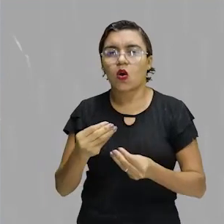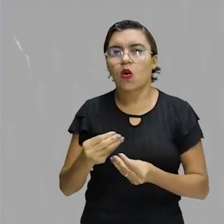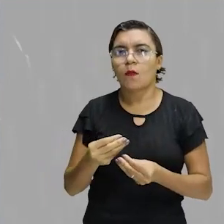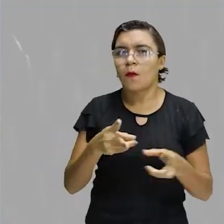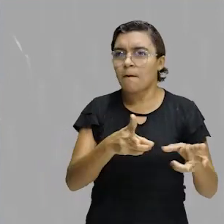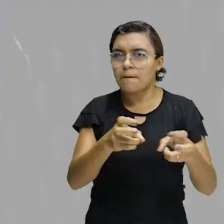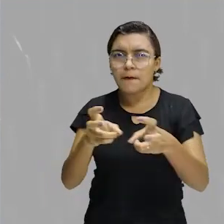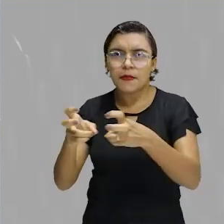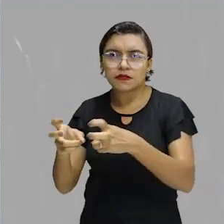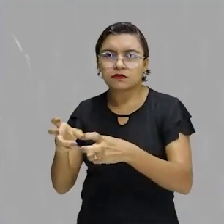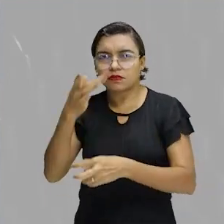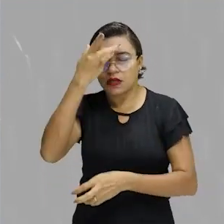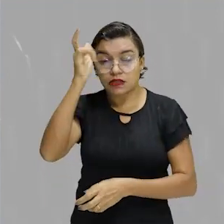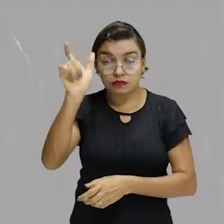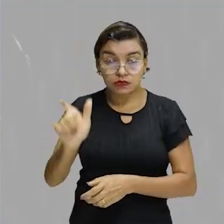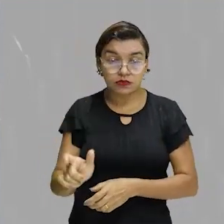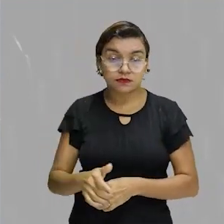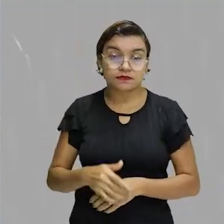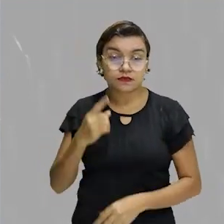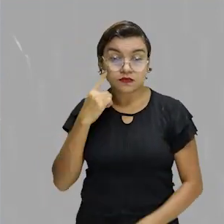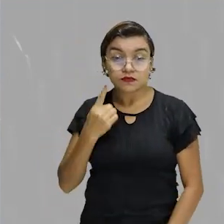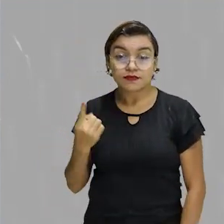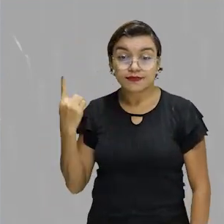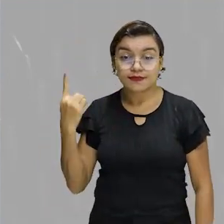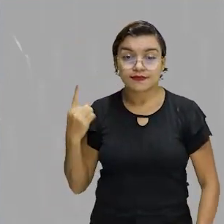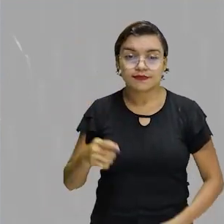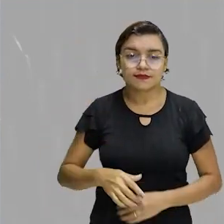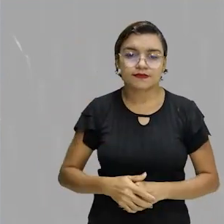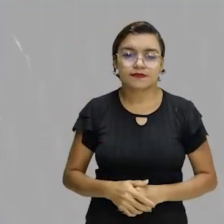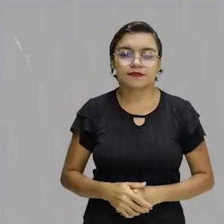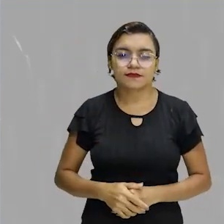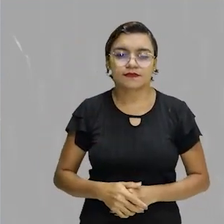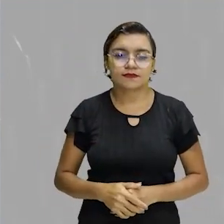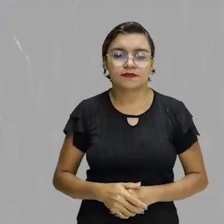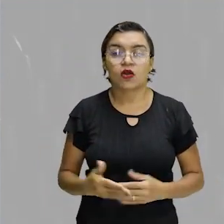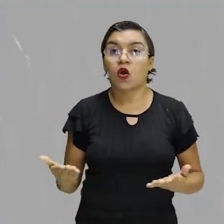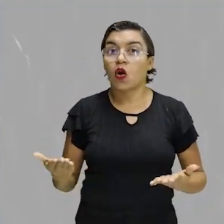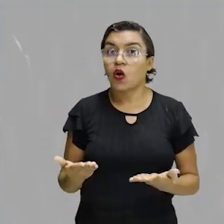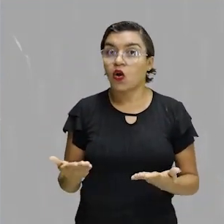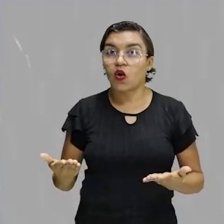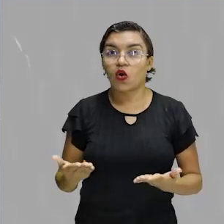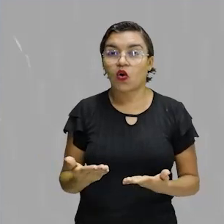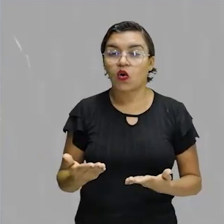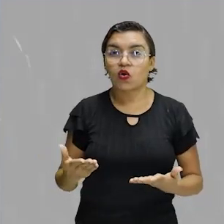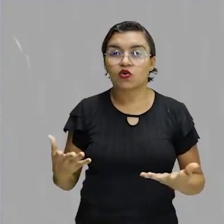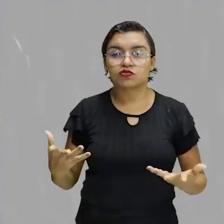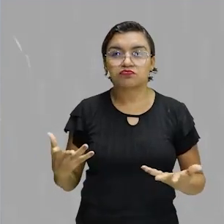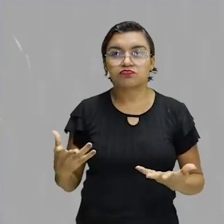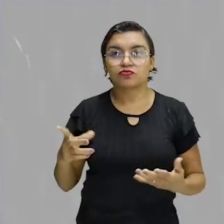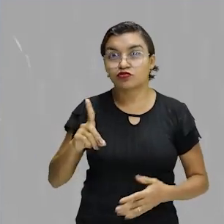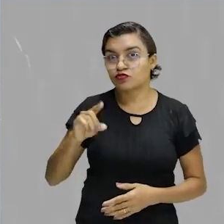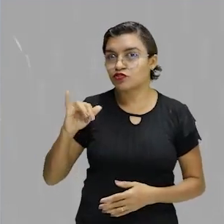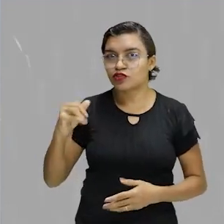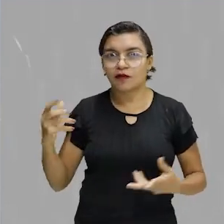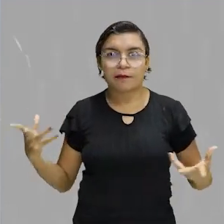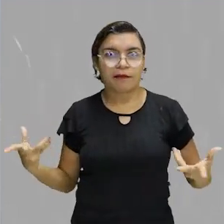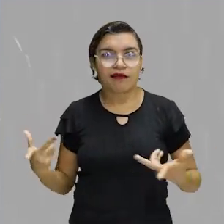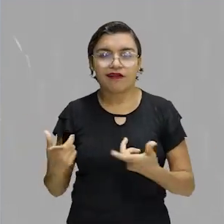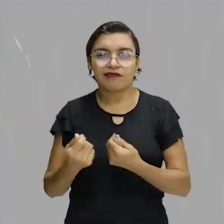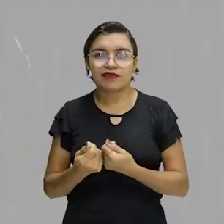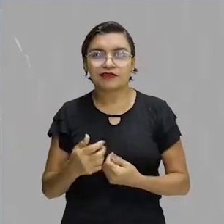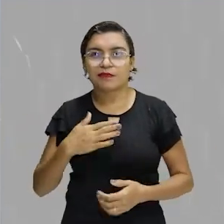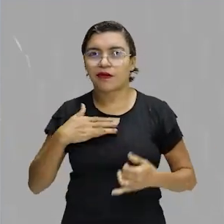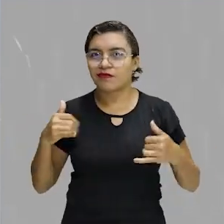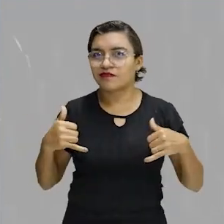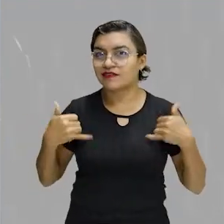público. E aí a pessoa relata, Today has been a great day. Hoje foi um ótimo dia. It was my birthday. Foi meu